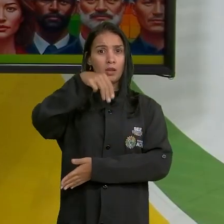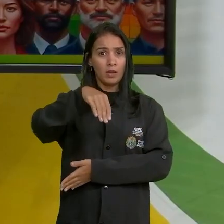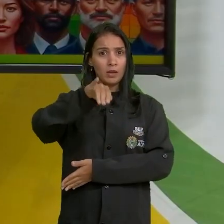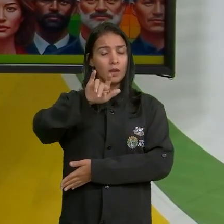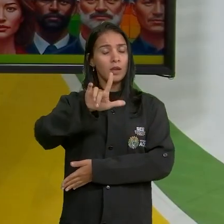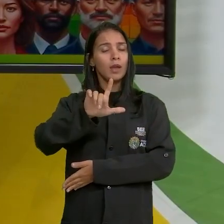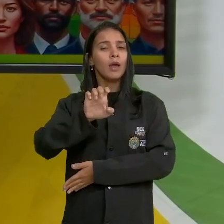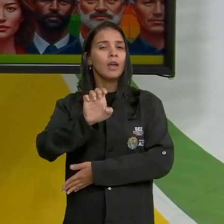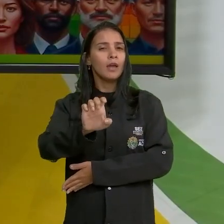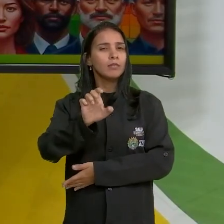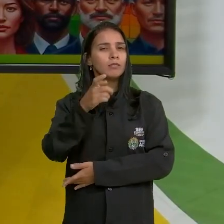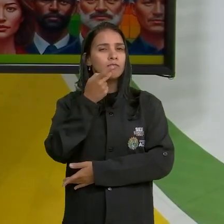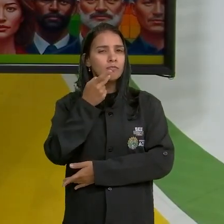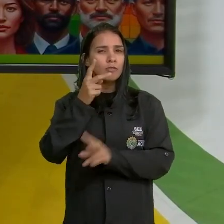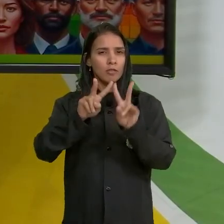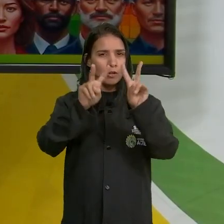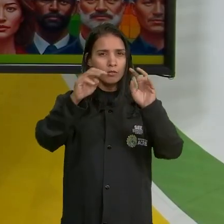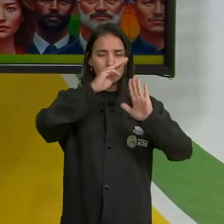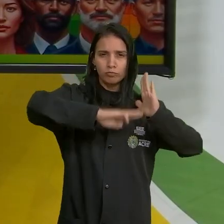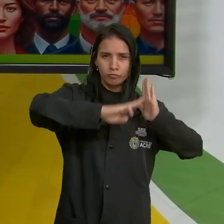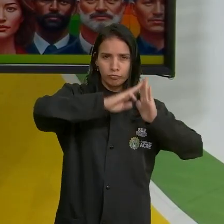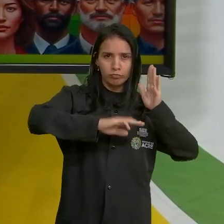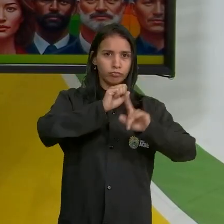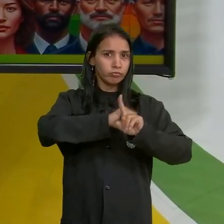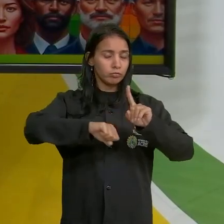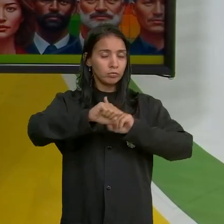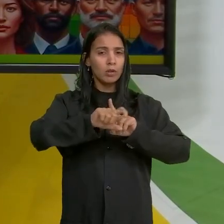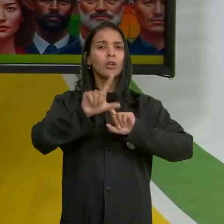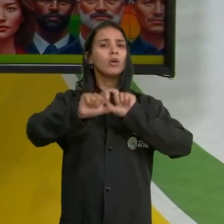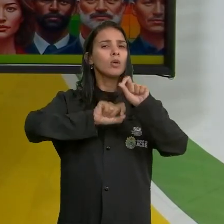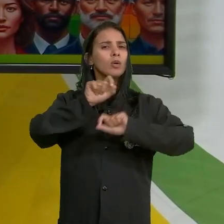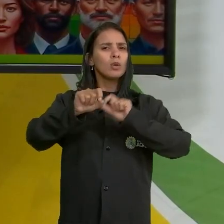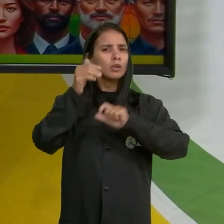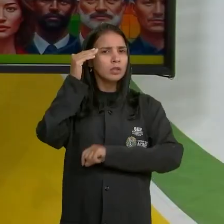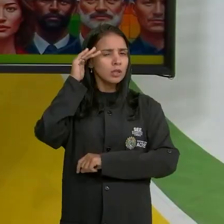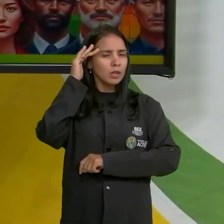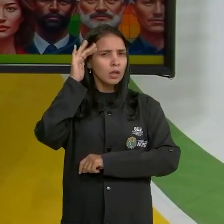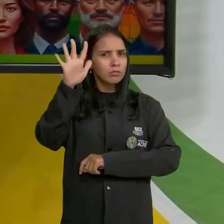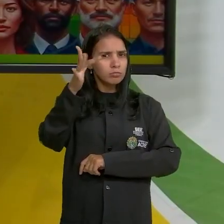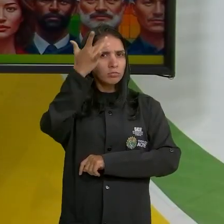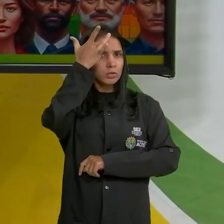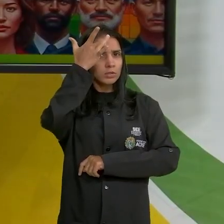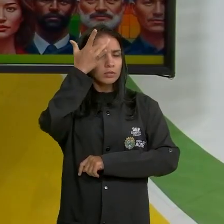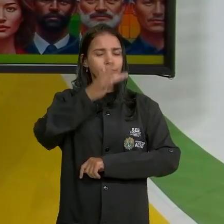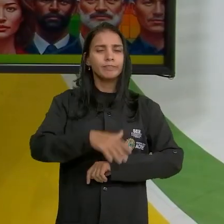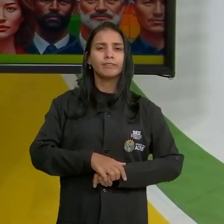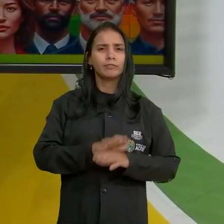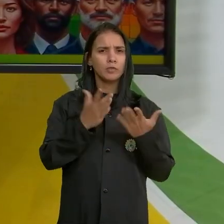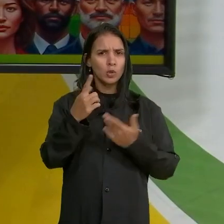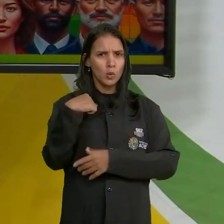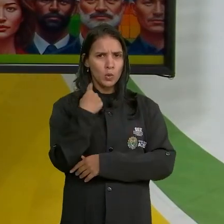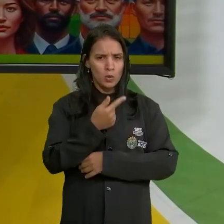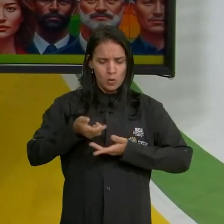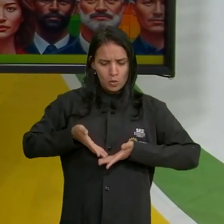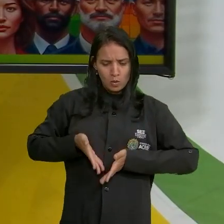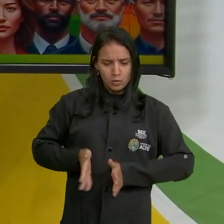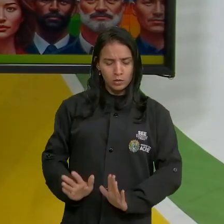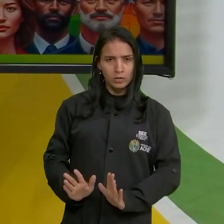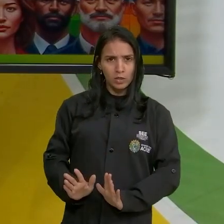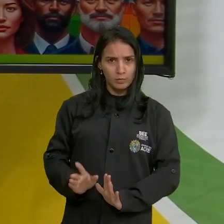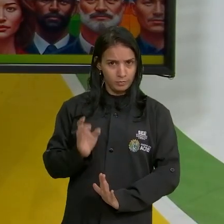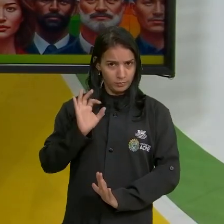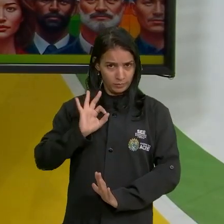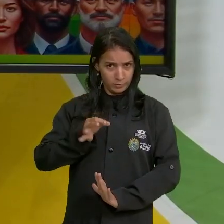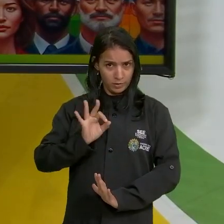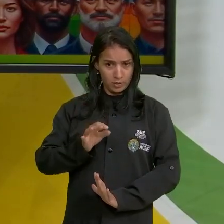do Método Sociológico, o que é que nós podemos compreender? Quando nós nascemos, a sociedade ela já